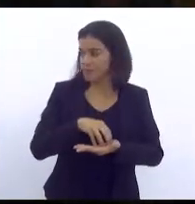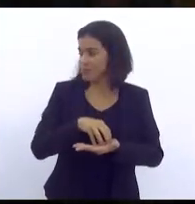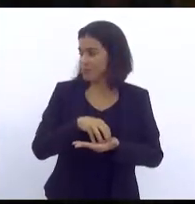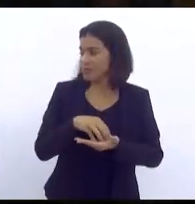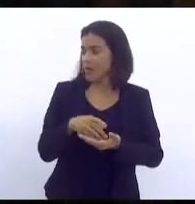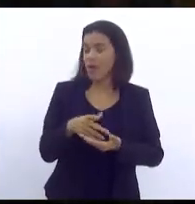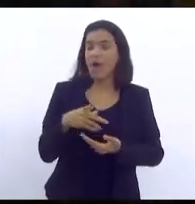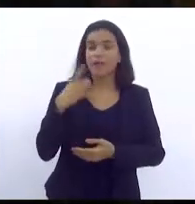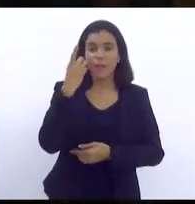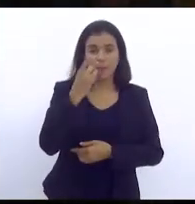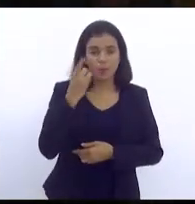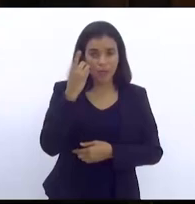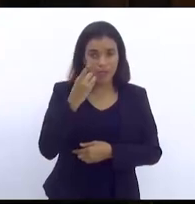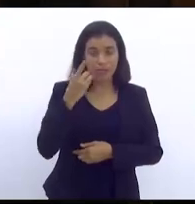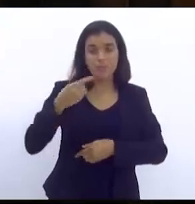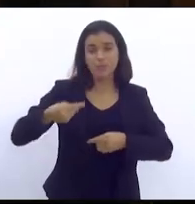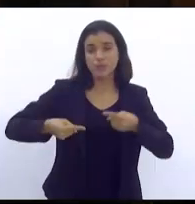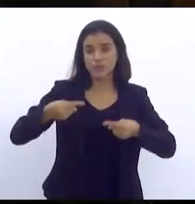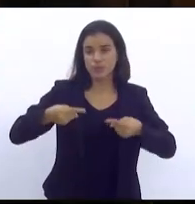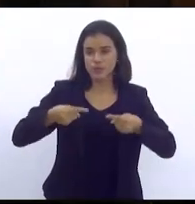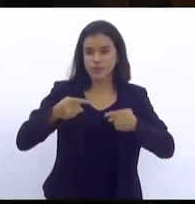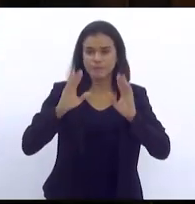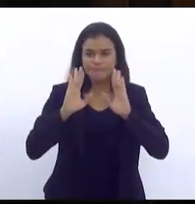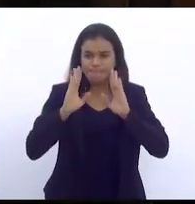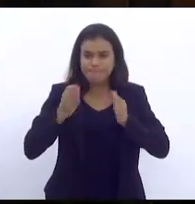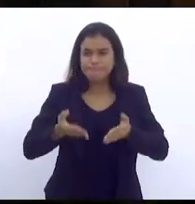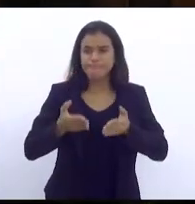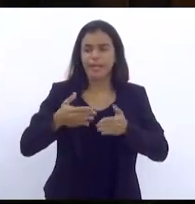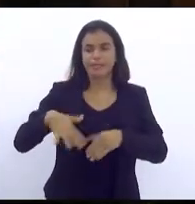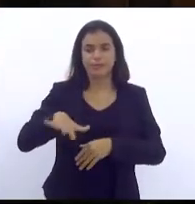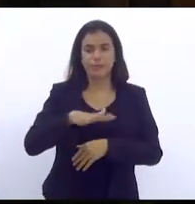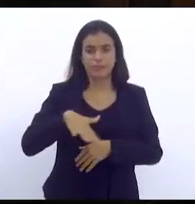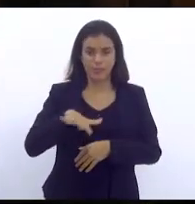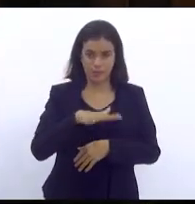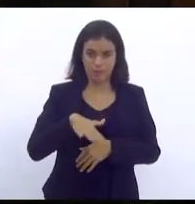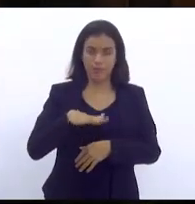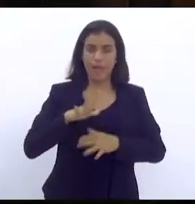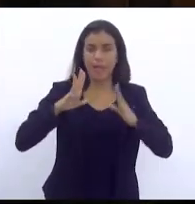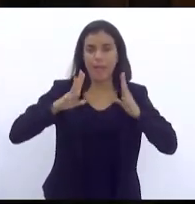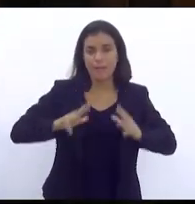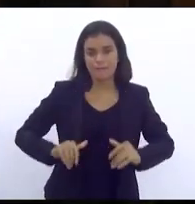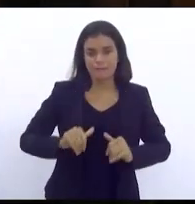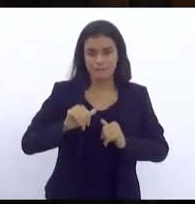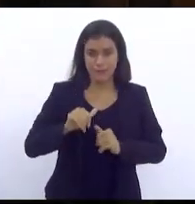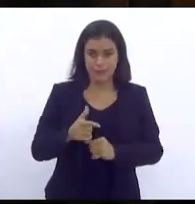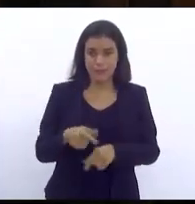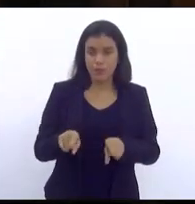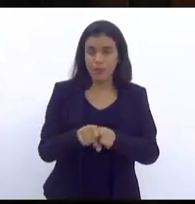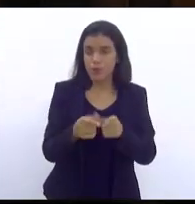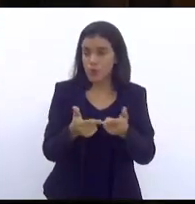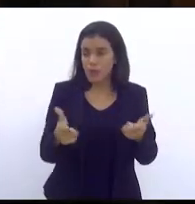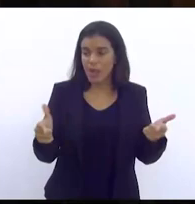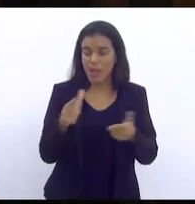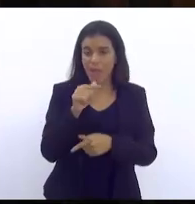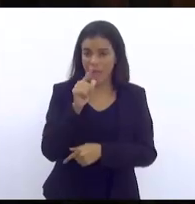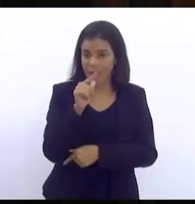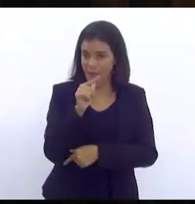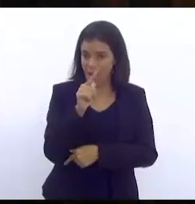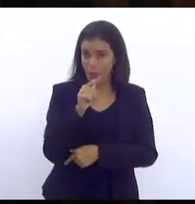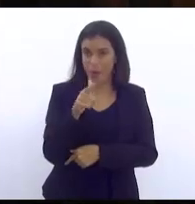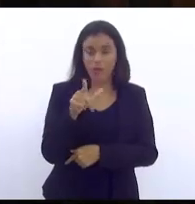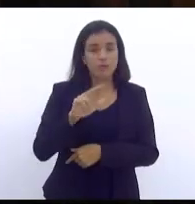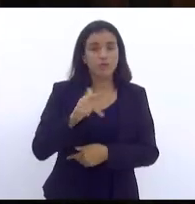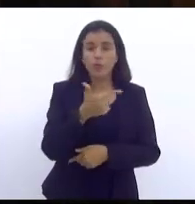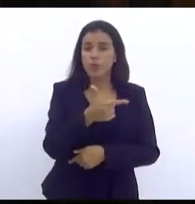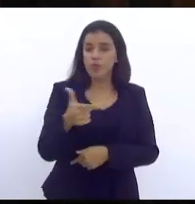a deputada para discutirmos especificamente a questão de esgotamento sanitário sem água sem esgotamento sanitário